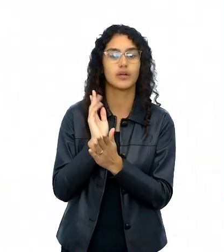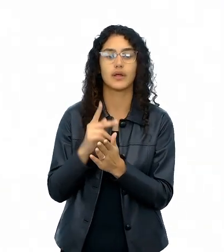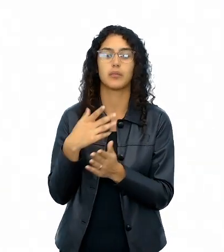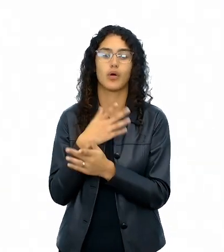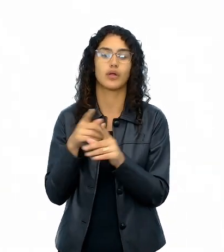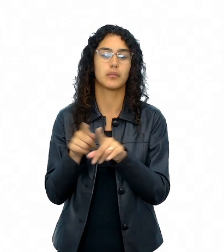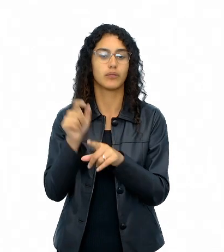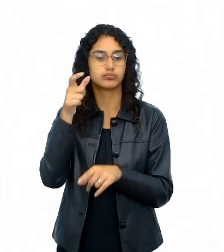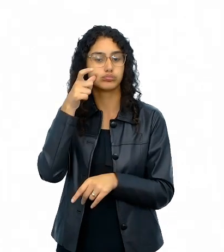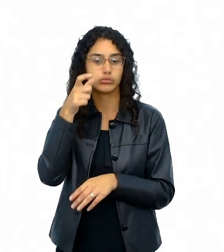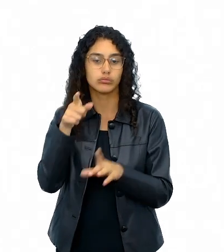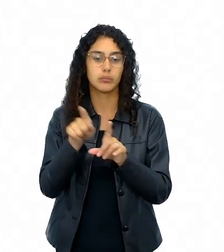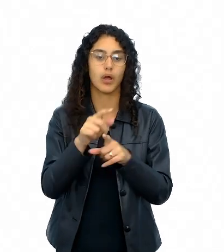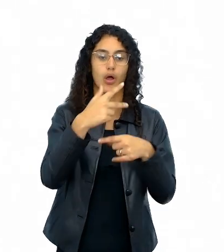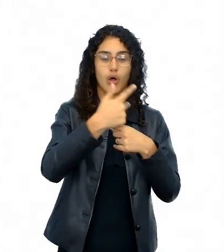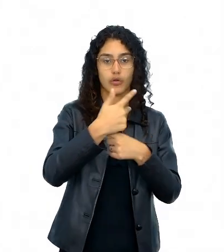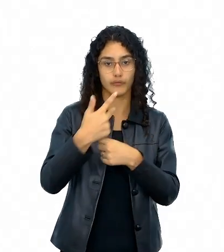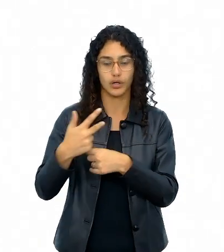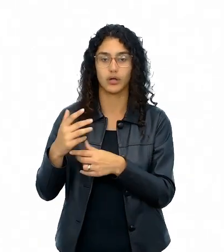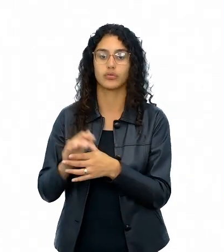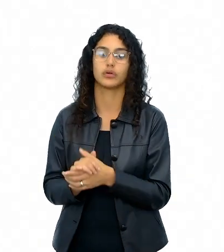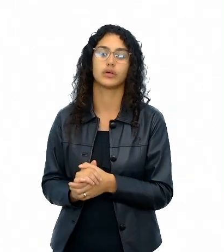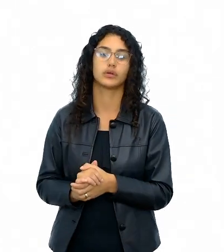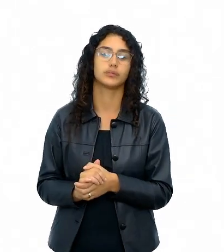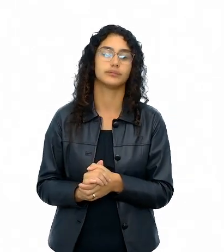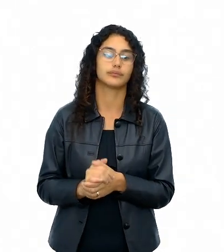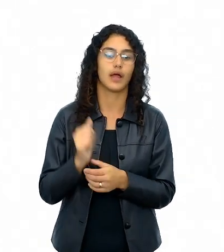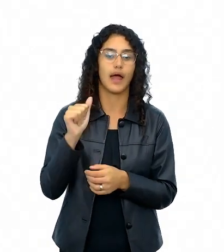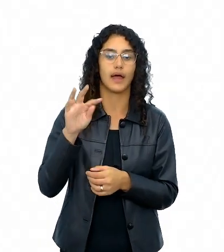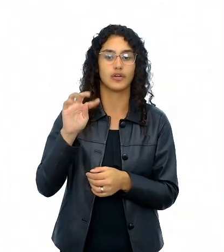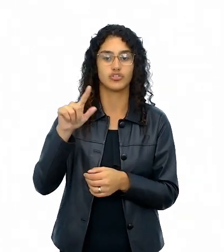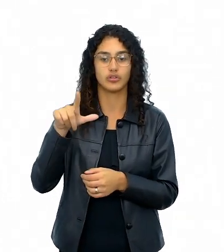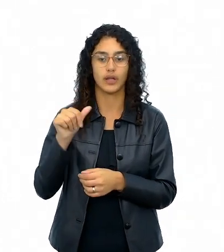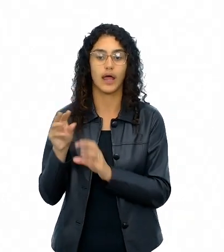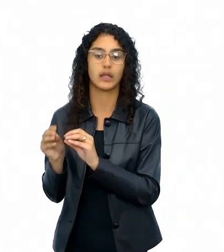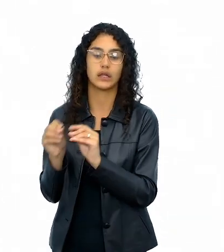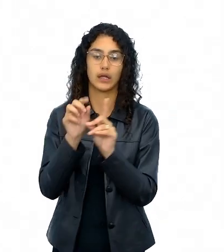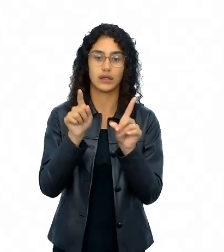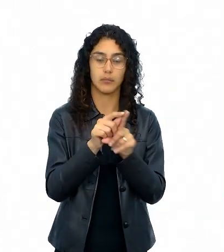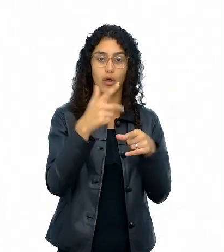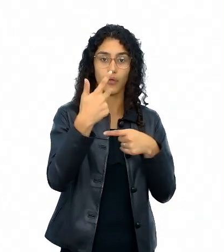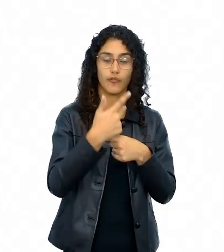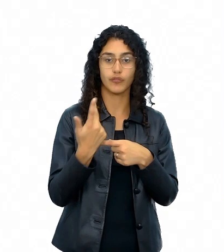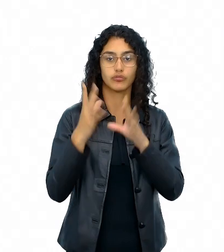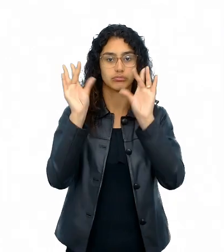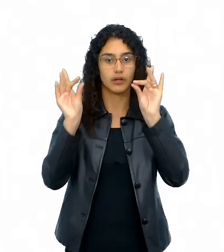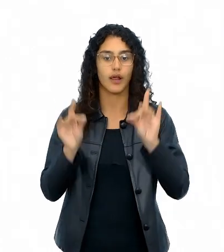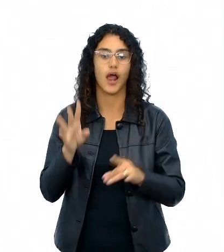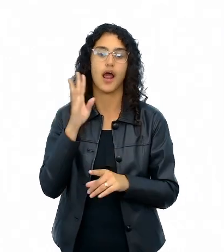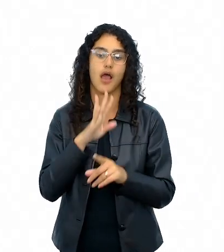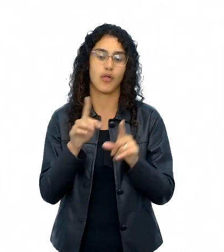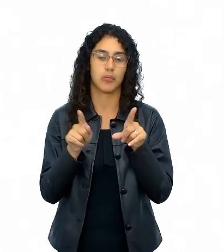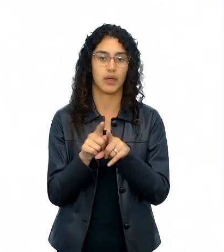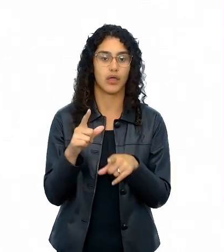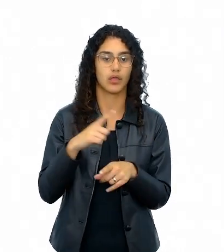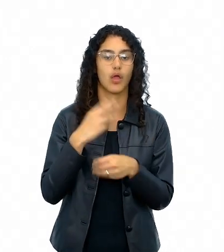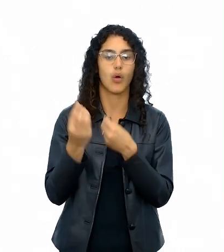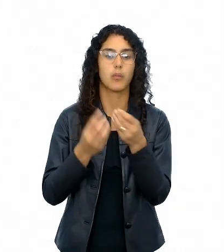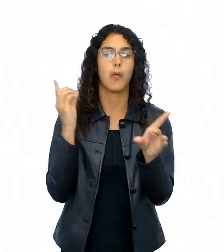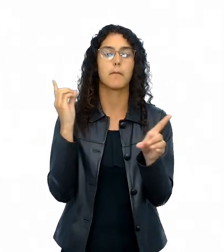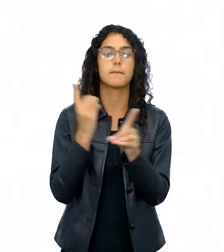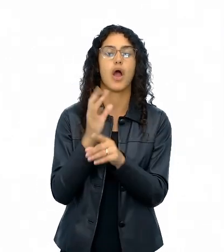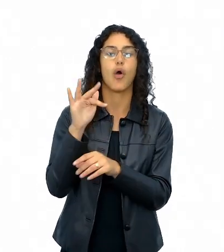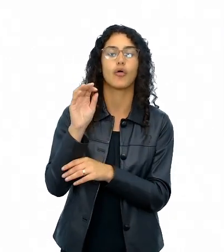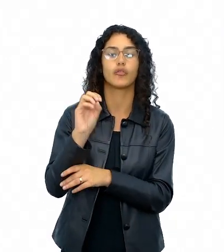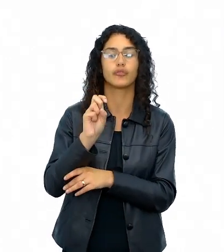sempre assistindo os vídeos, então, né, o Átila e a Marina, ele traz esse vídeo muito, muito bacana, né, sobre de onde vêm os